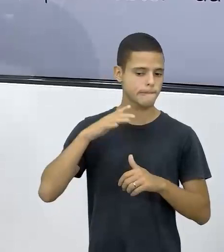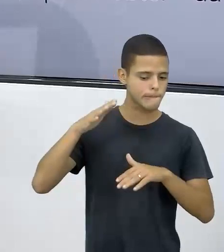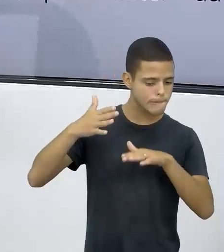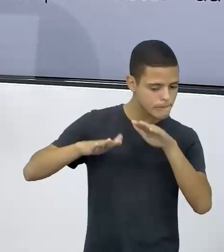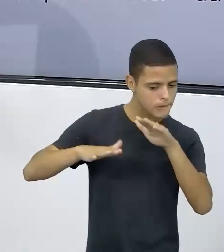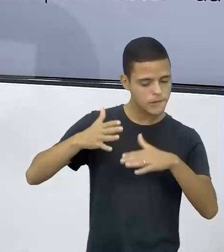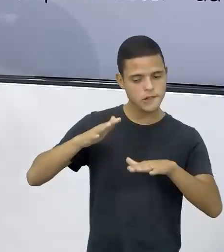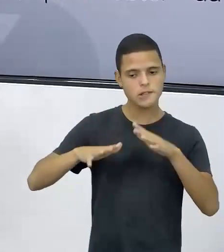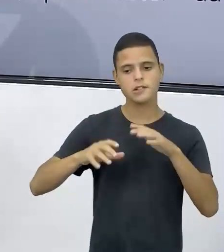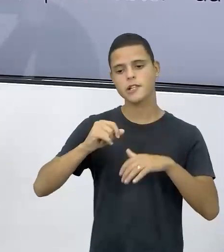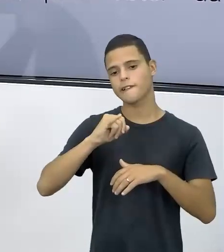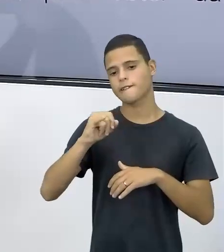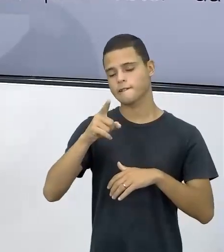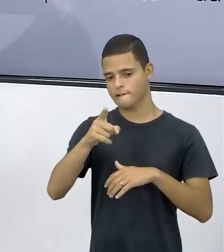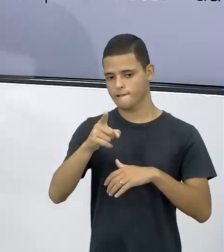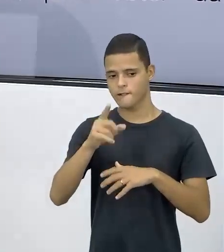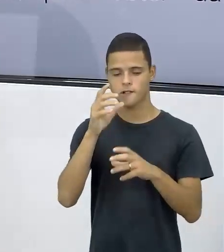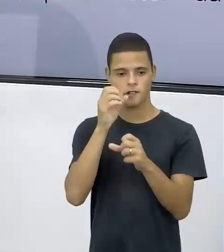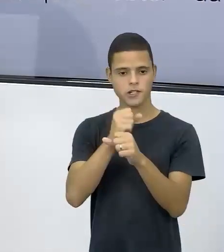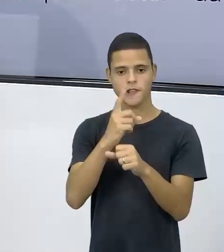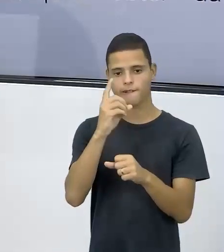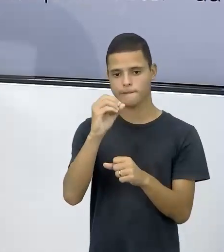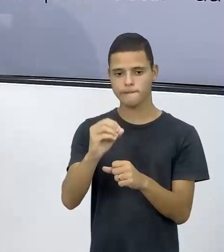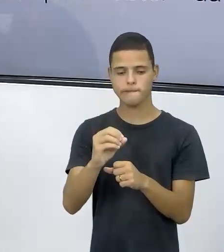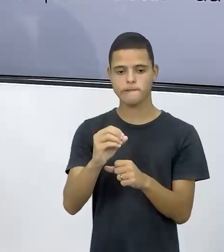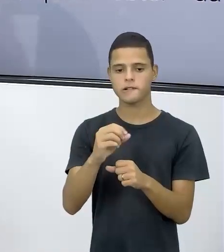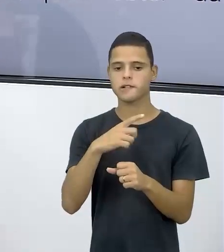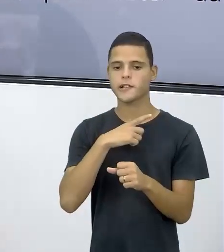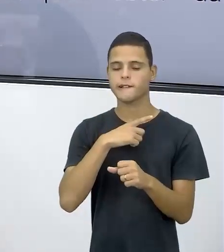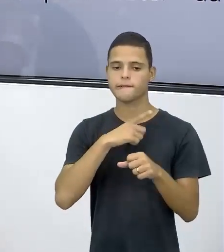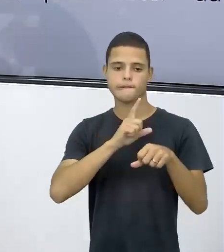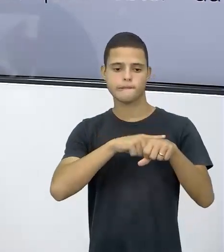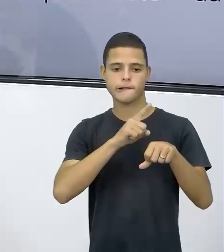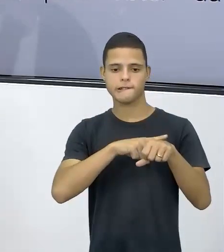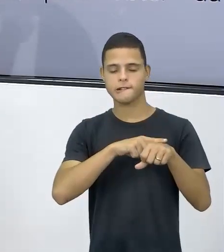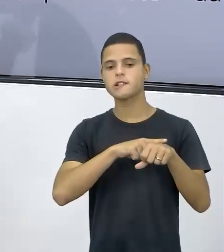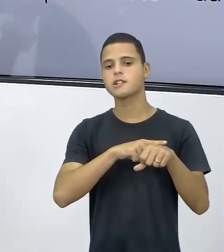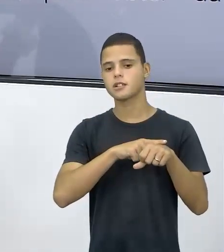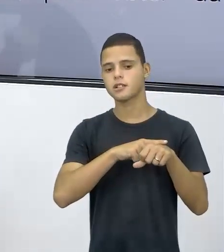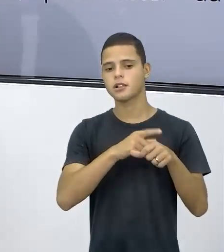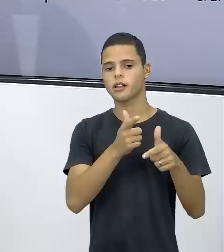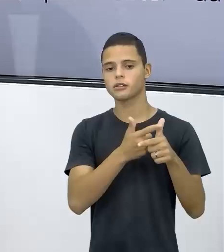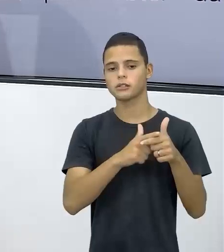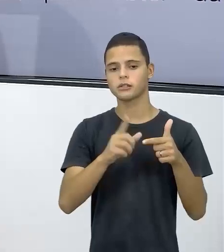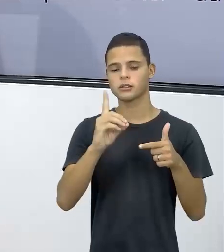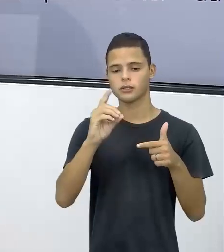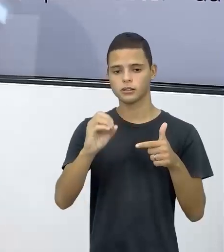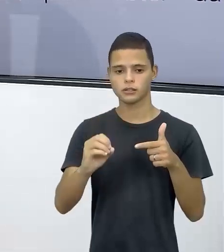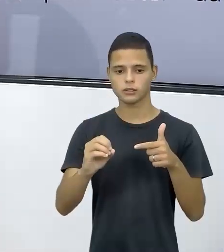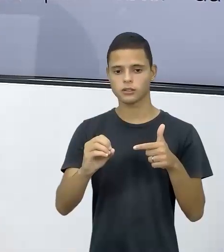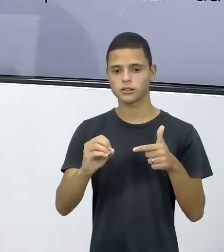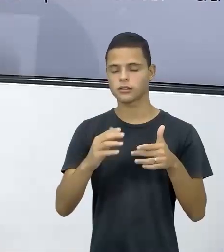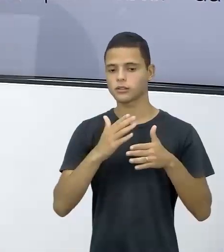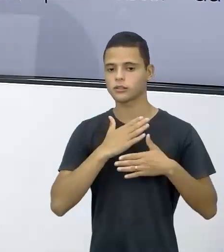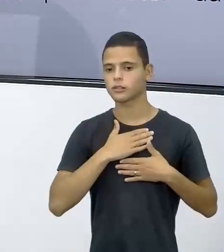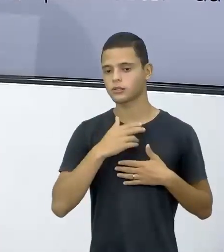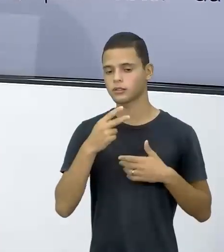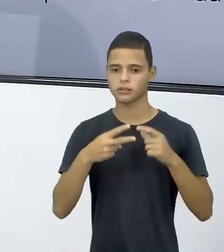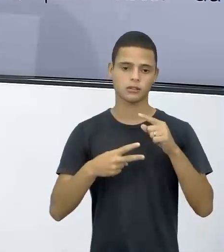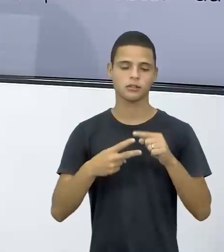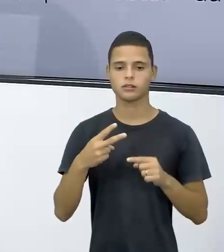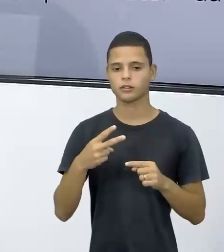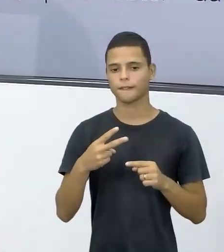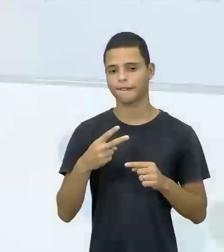Se você contar 10 medidas, você vai somar o tempo e dividir por 10. No meu caso aqui, eu fiz 2 medições e olha como eu vou fazer,